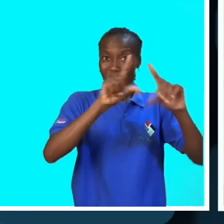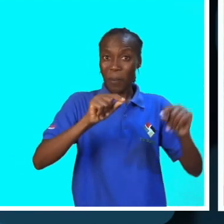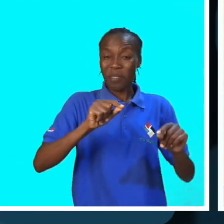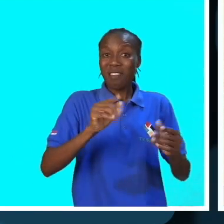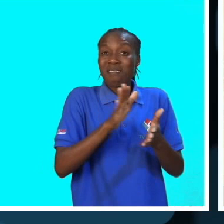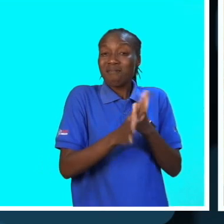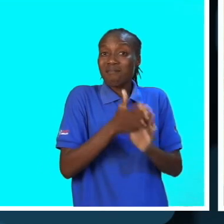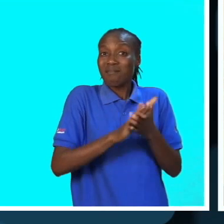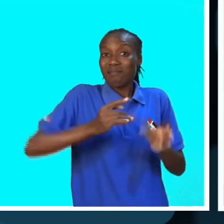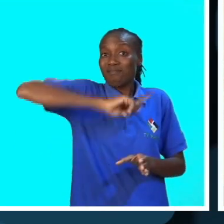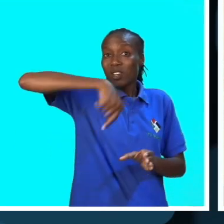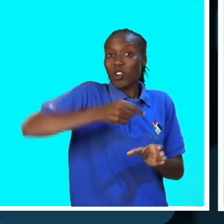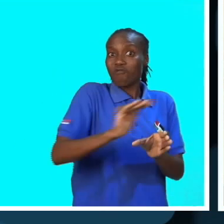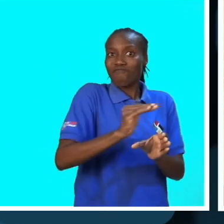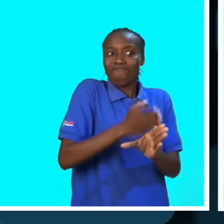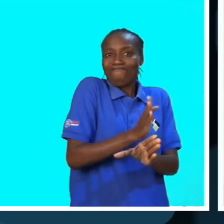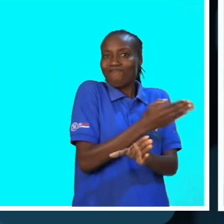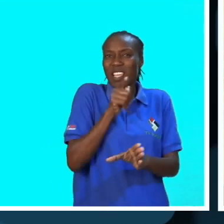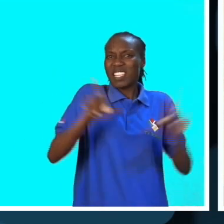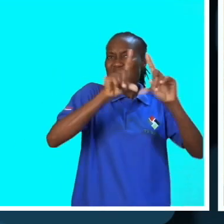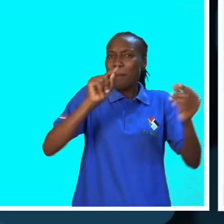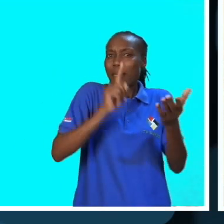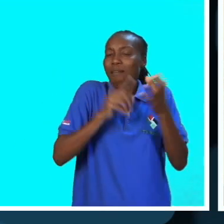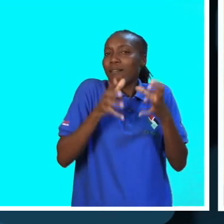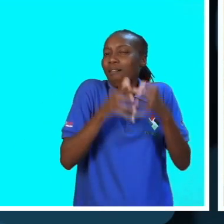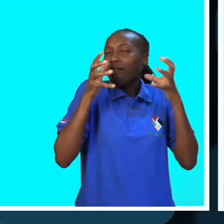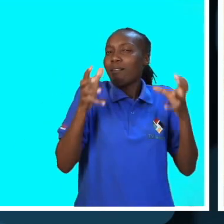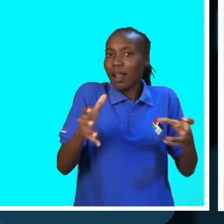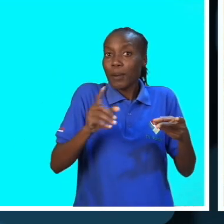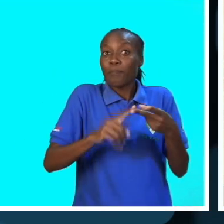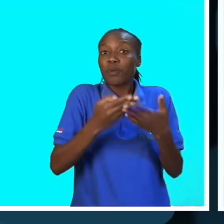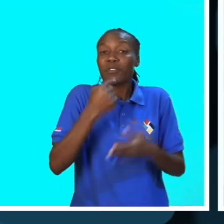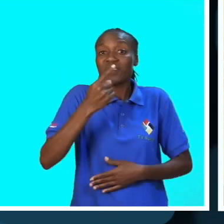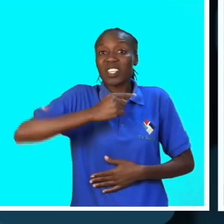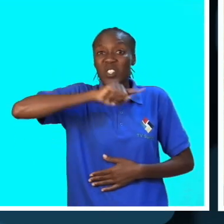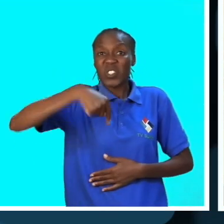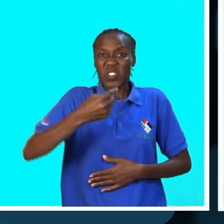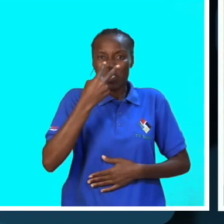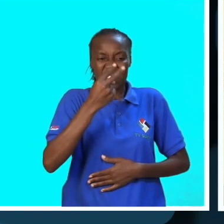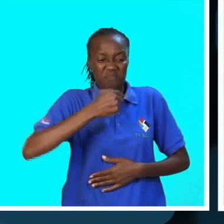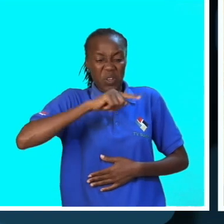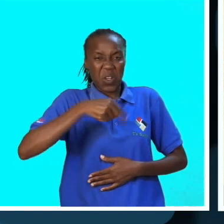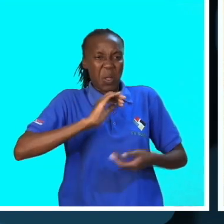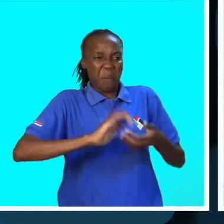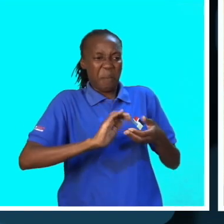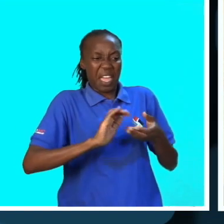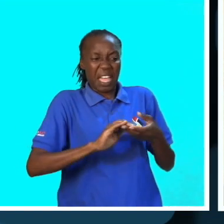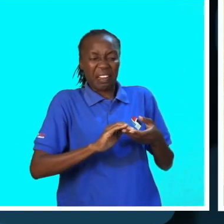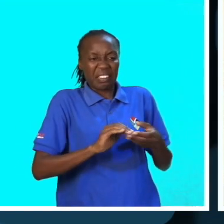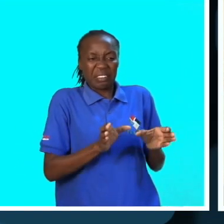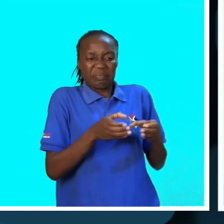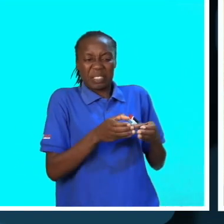nada para nós sem nós. Exato. Esse lema é muito grande. É, porque se nós nos deixarmos inferiorizados,